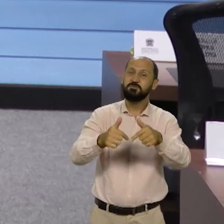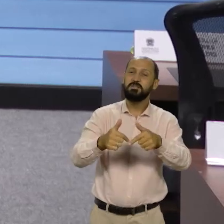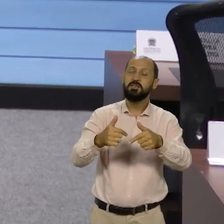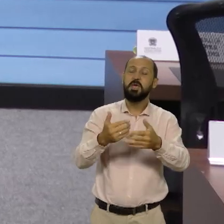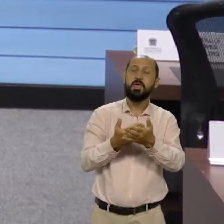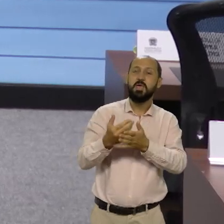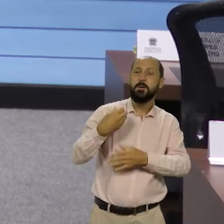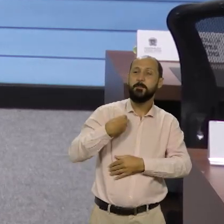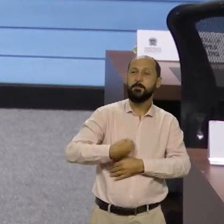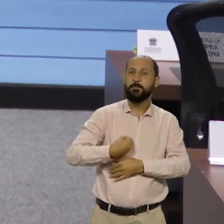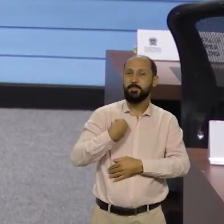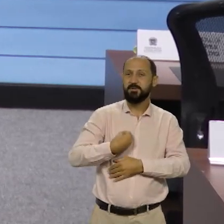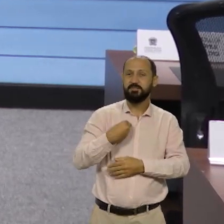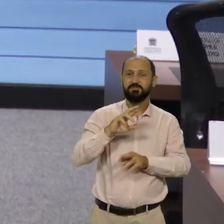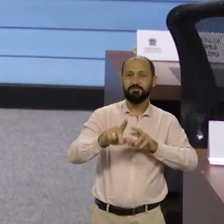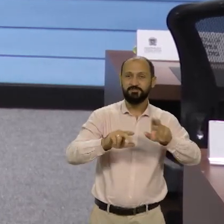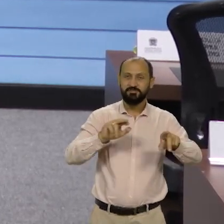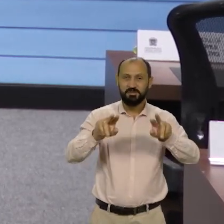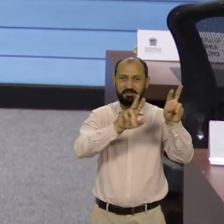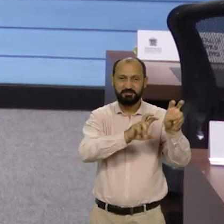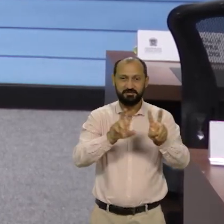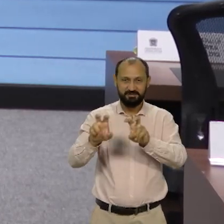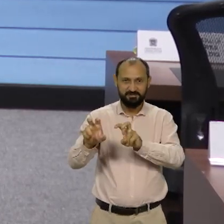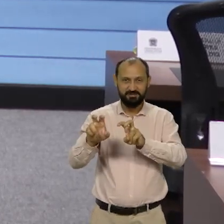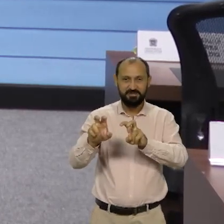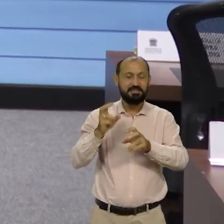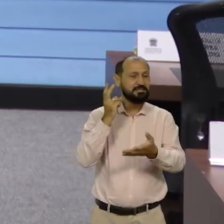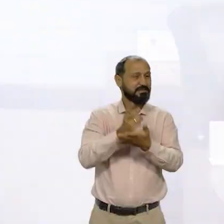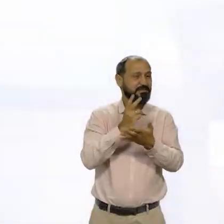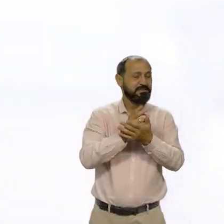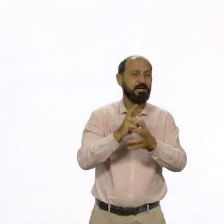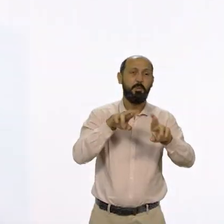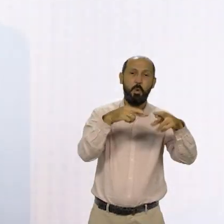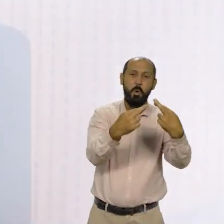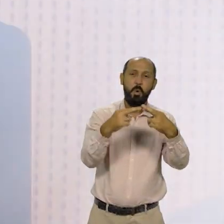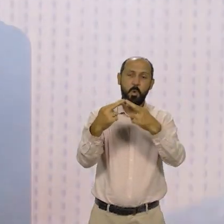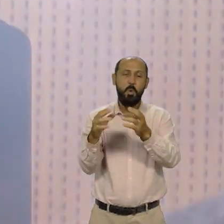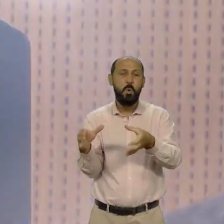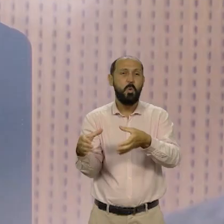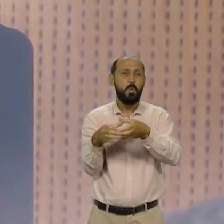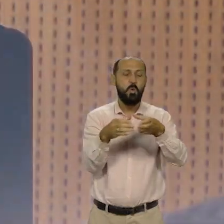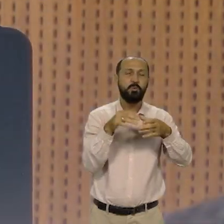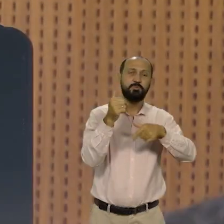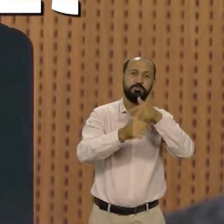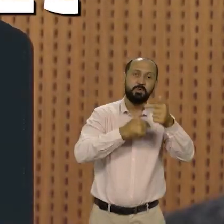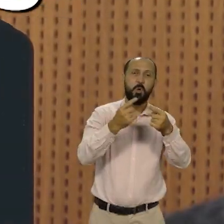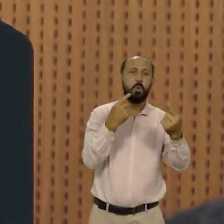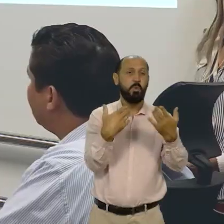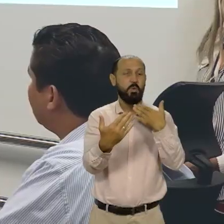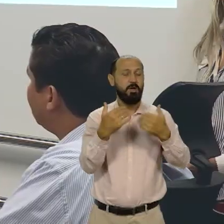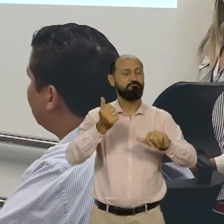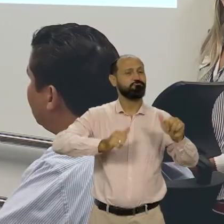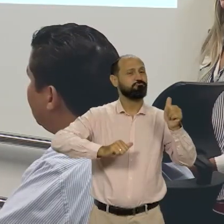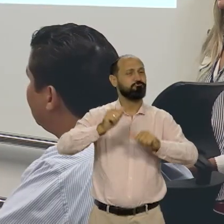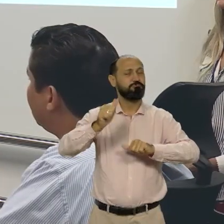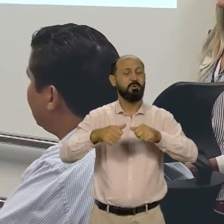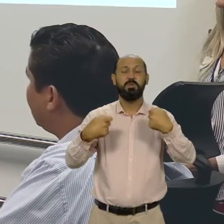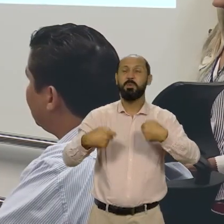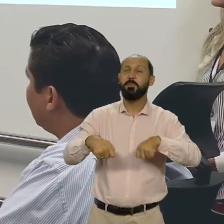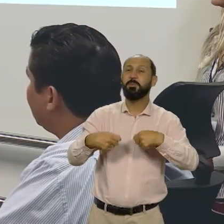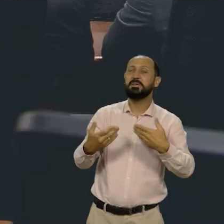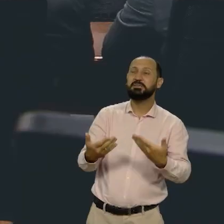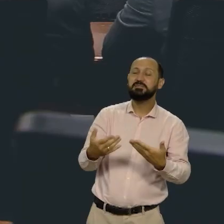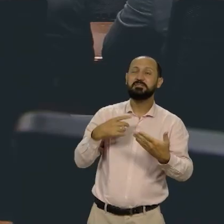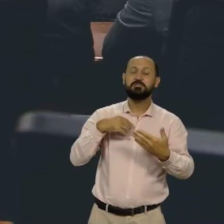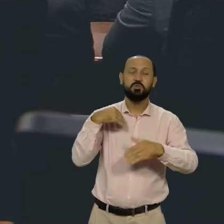mais atuante e participativa em diversos temas. A cada reunião, os grupos de trabalho discutem e analisam